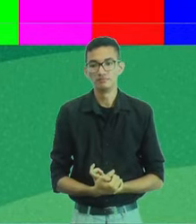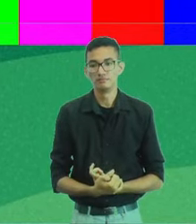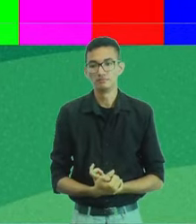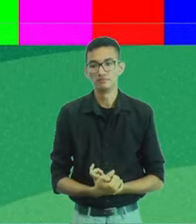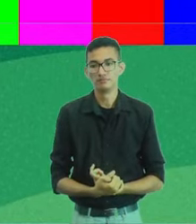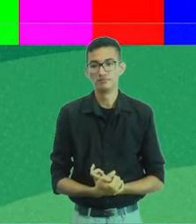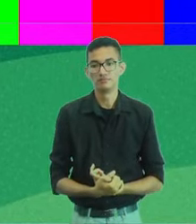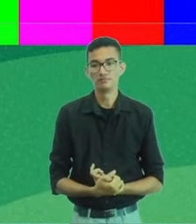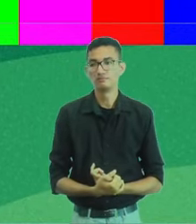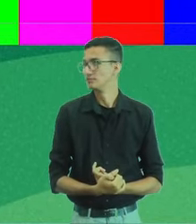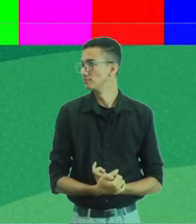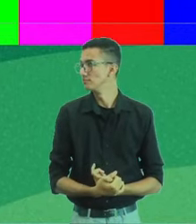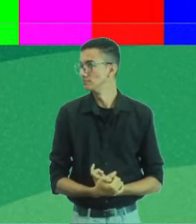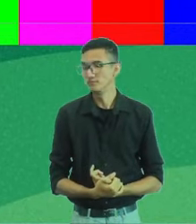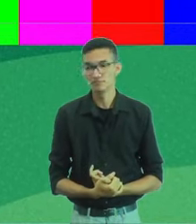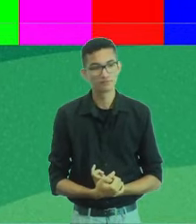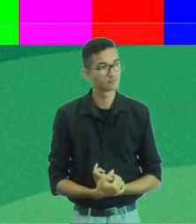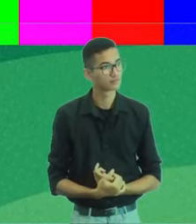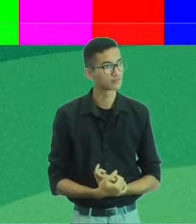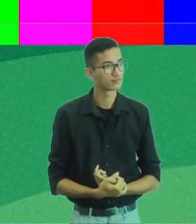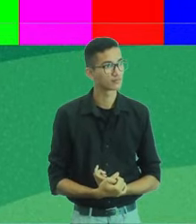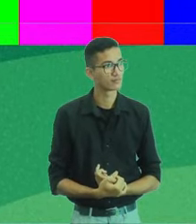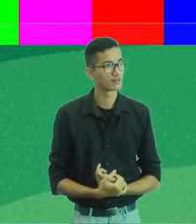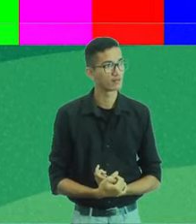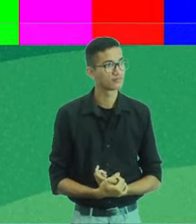aqui na primeira fileira